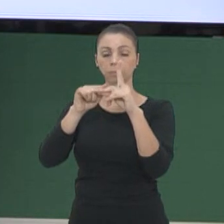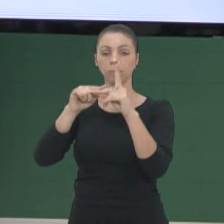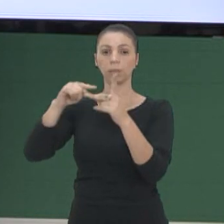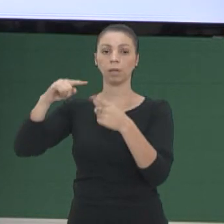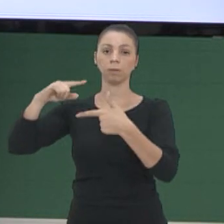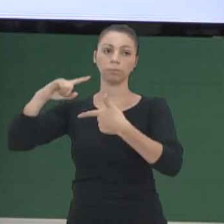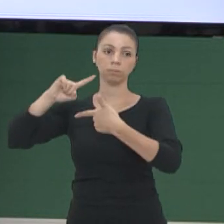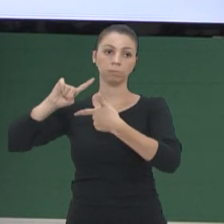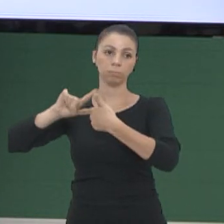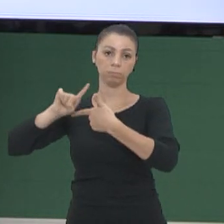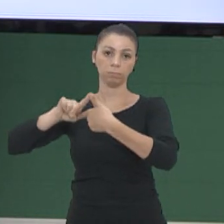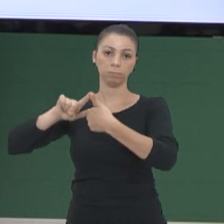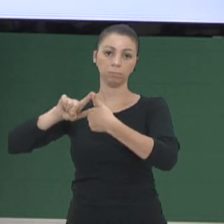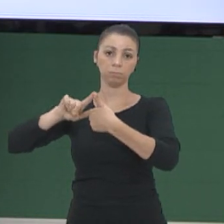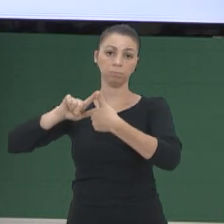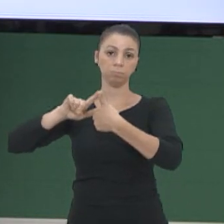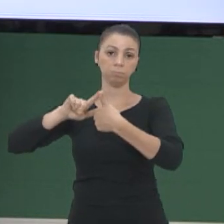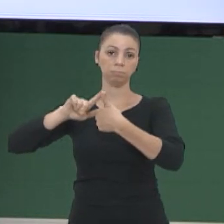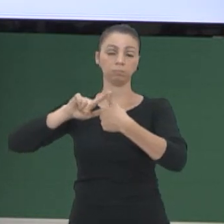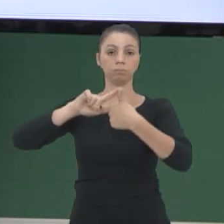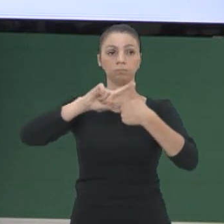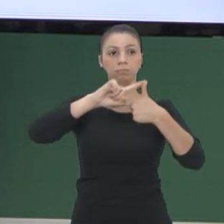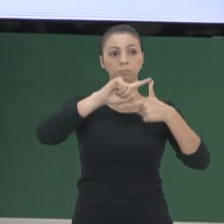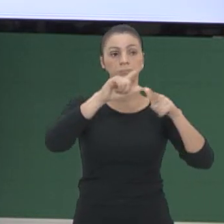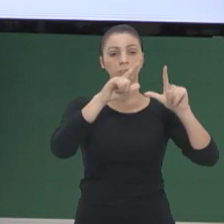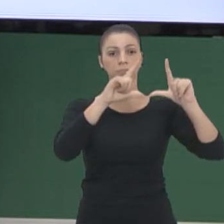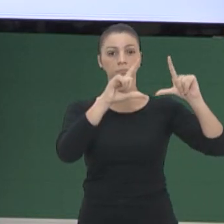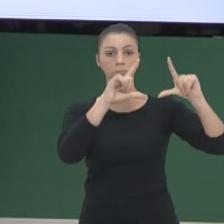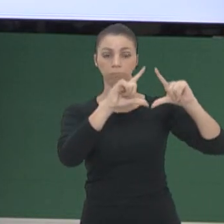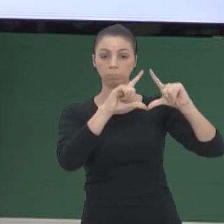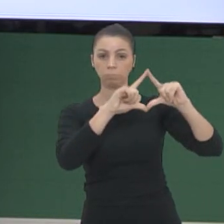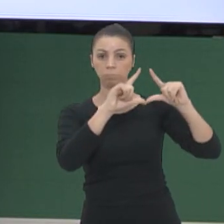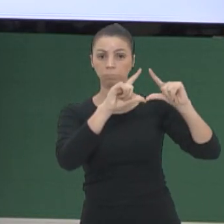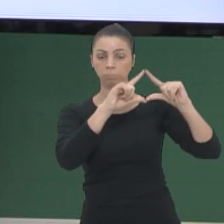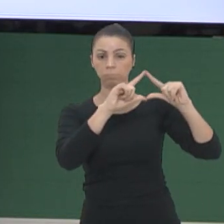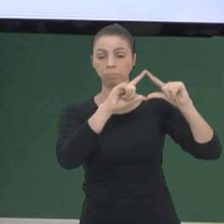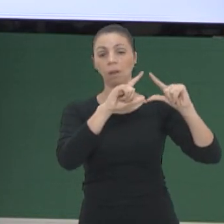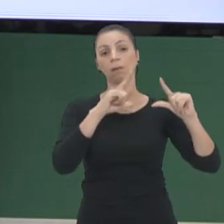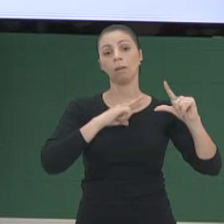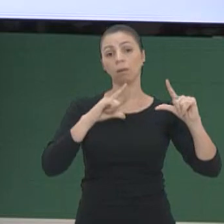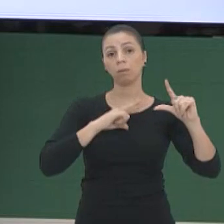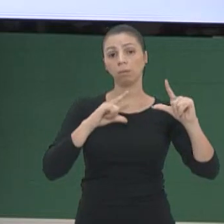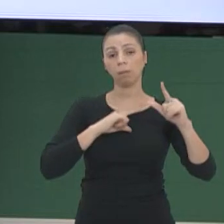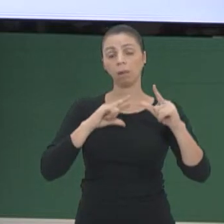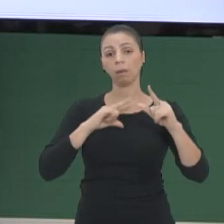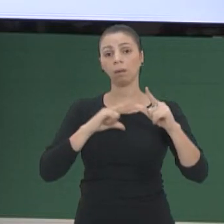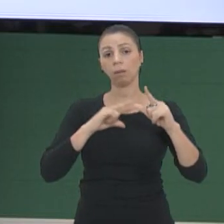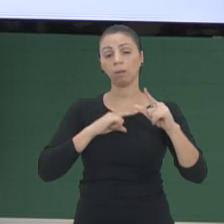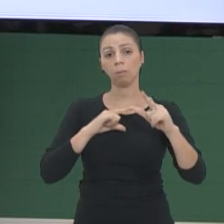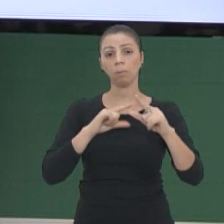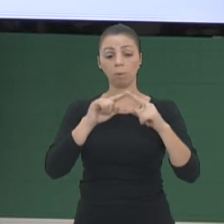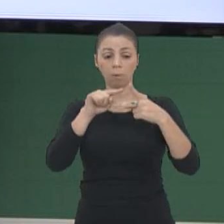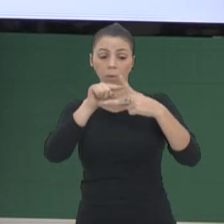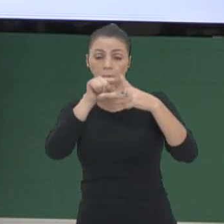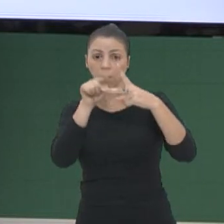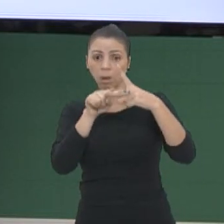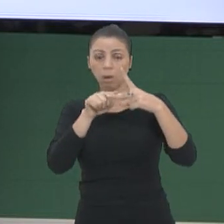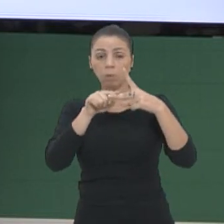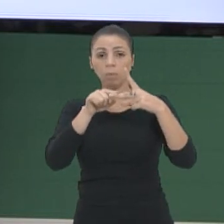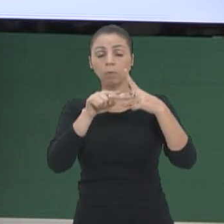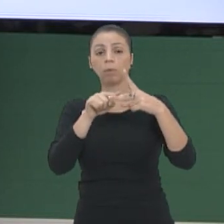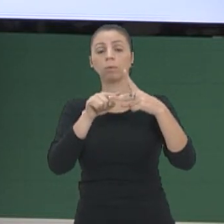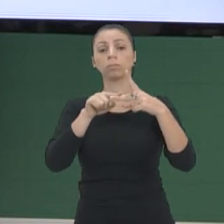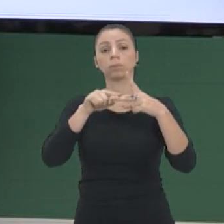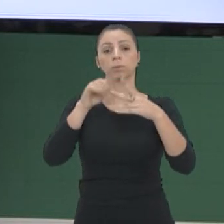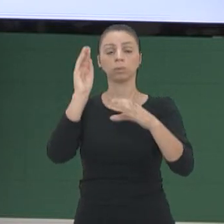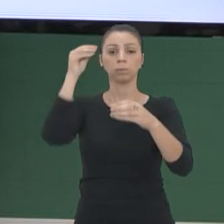o triângulo acutângulo. Eu tenho ângulos dentro dos triângulos menores que 90 graus, eu tenho